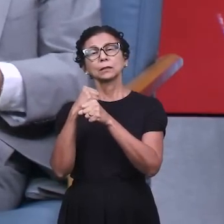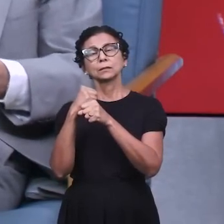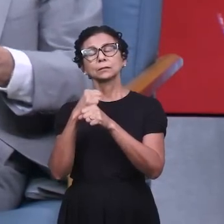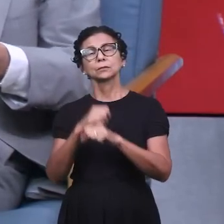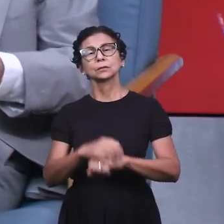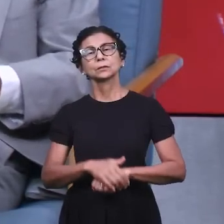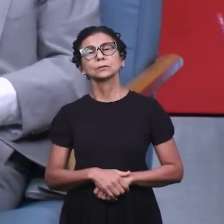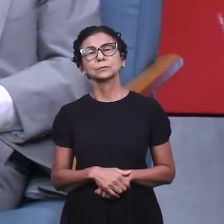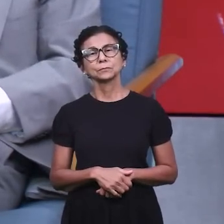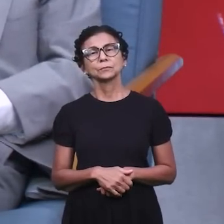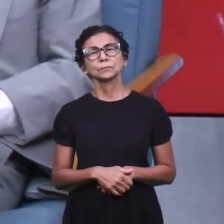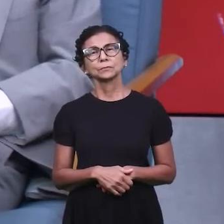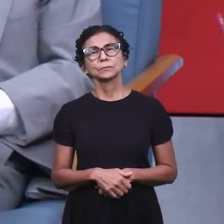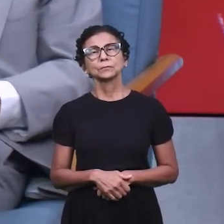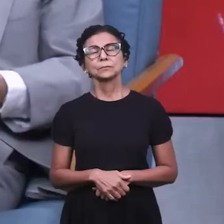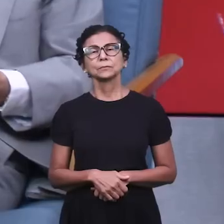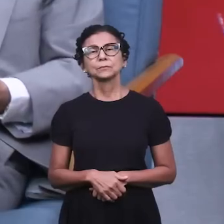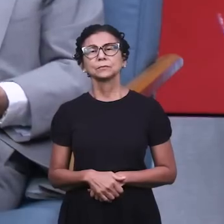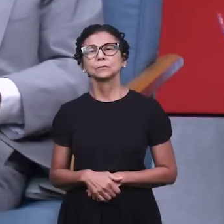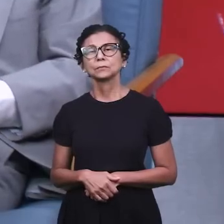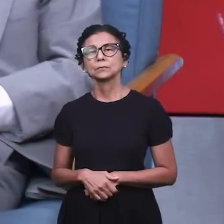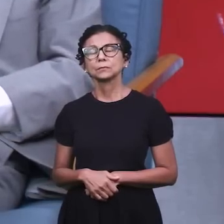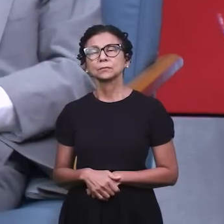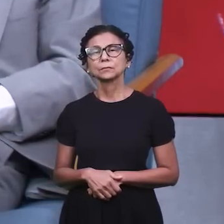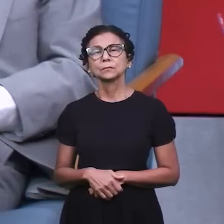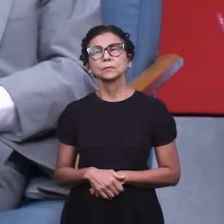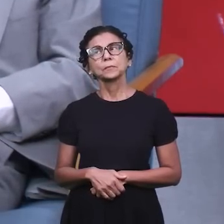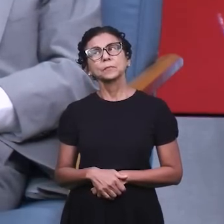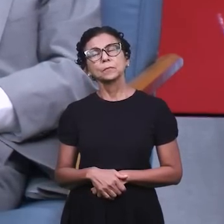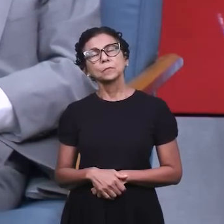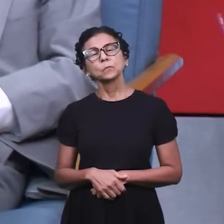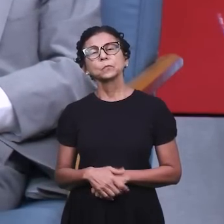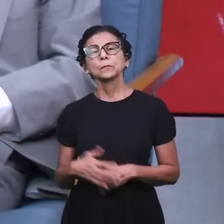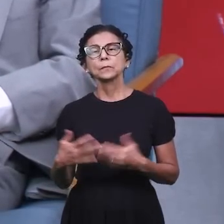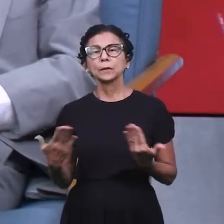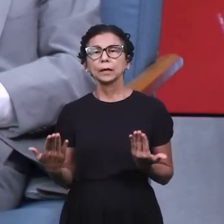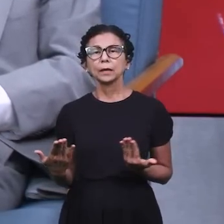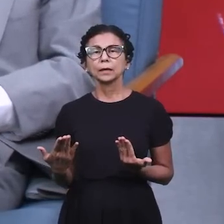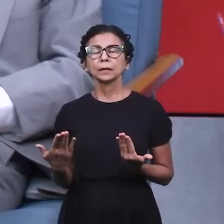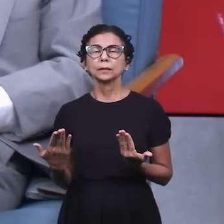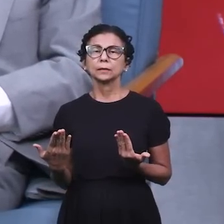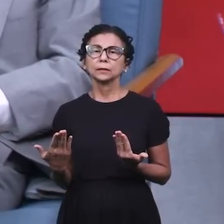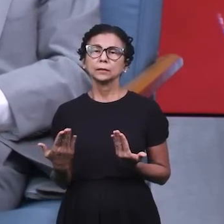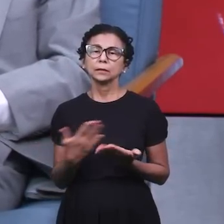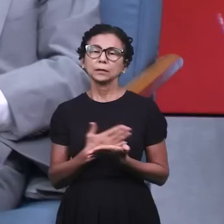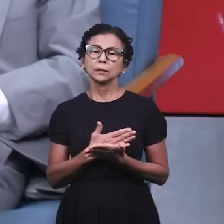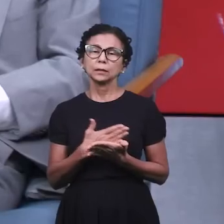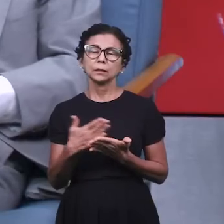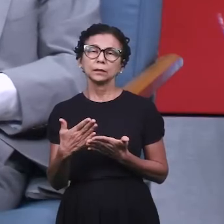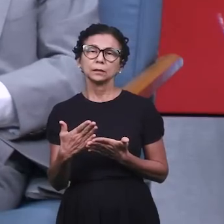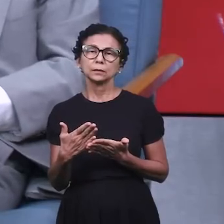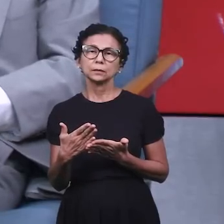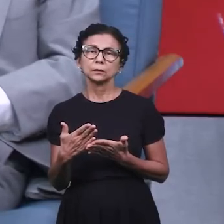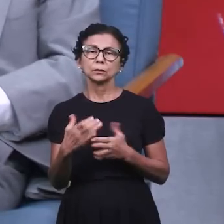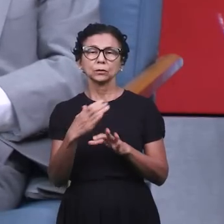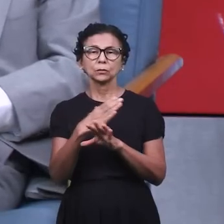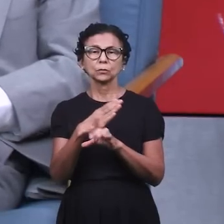nós colocamos, por orientação do Senhor, os cultos pela madrugada. Foi